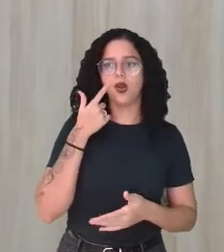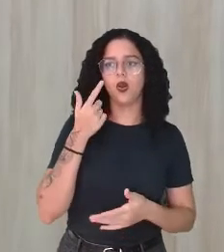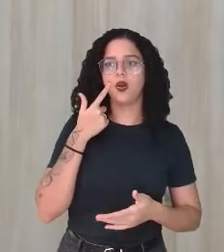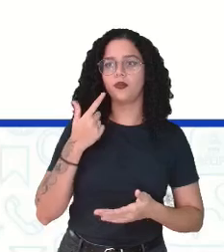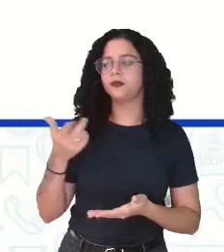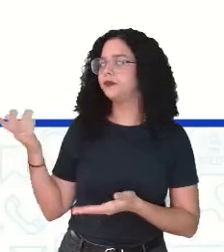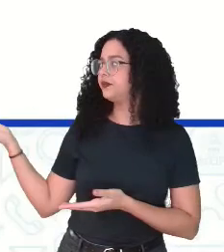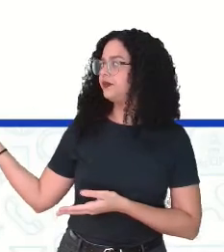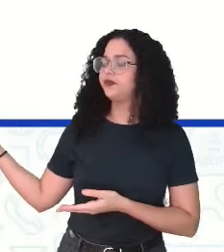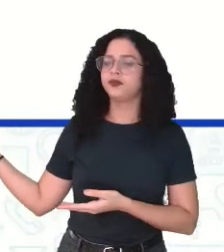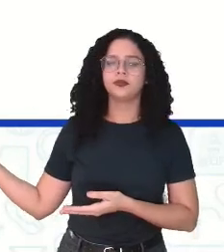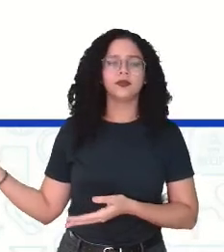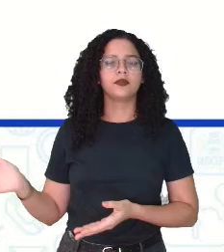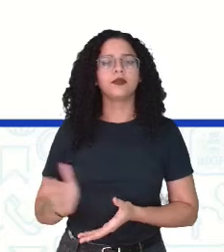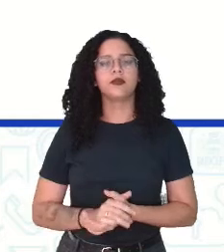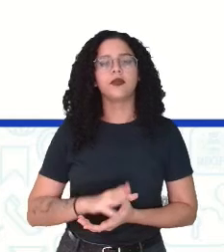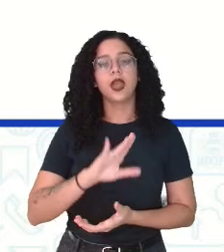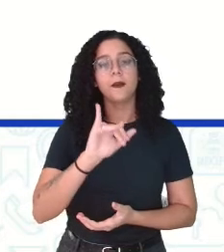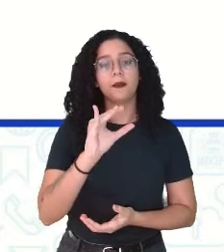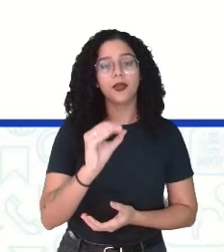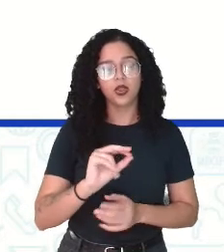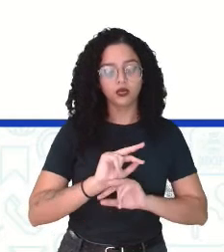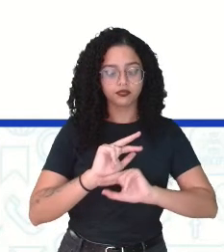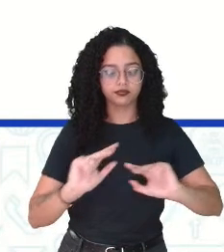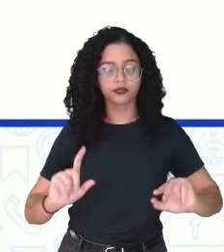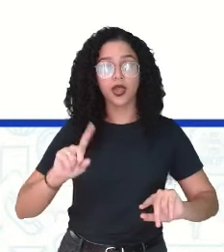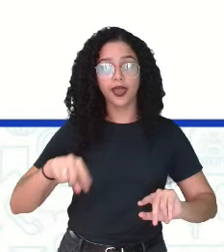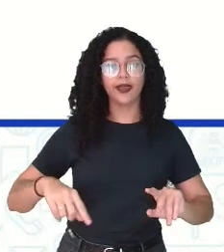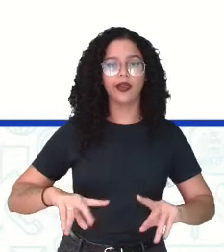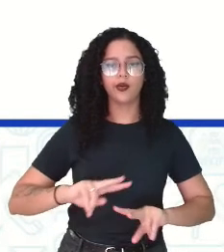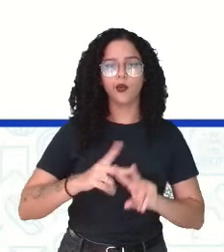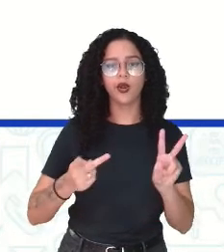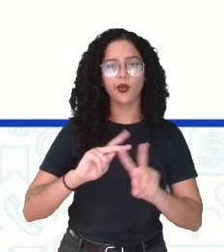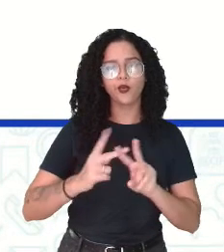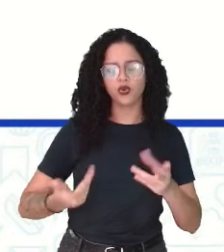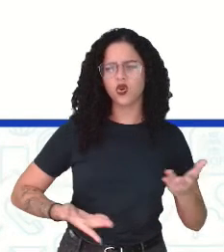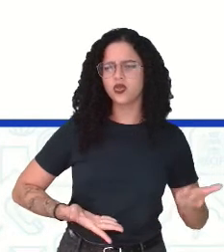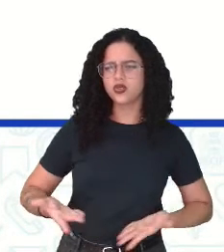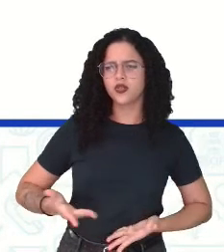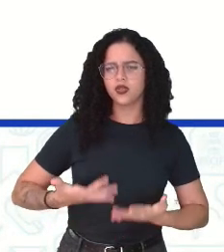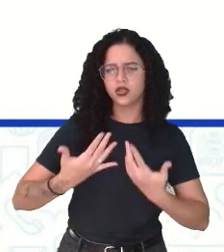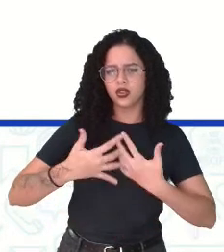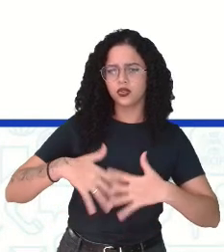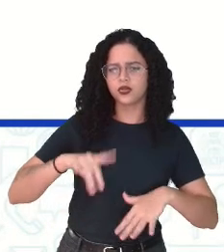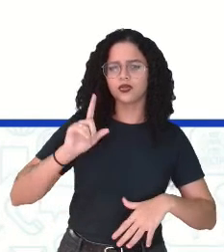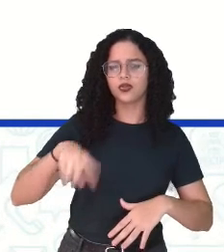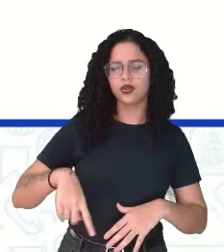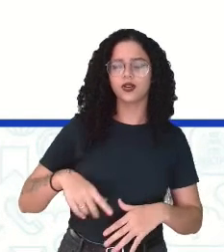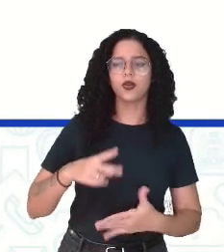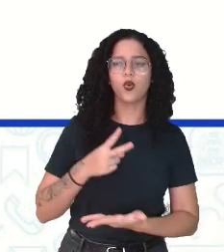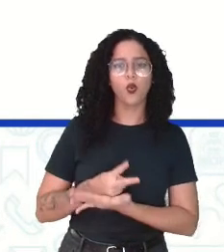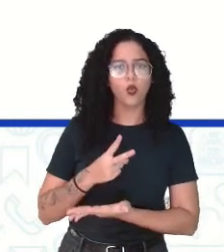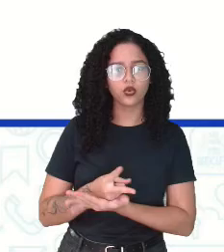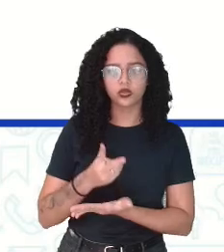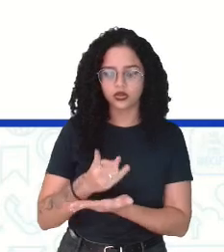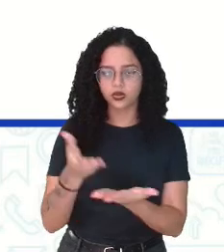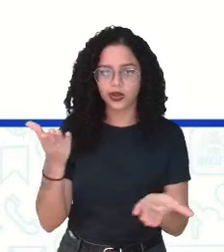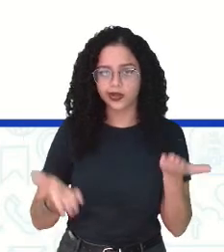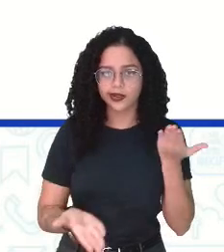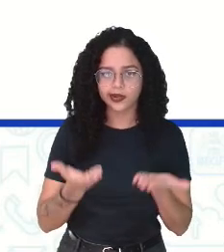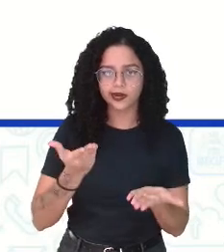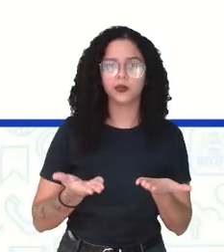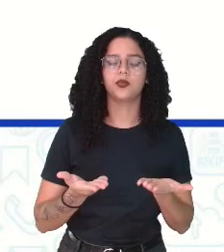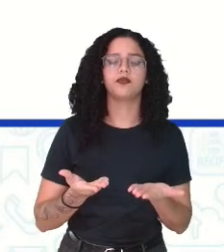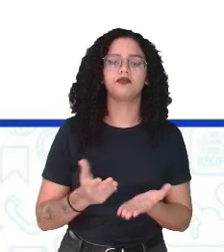ó, biodiversidade é o recurso. O serviço da natureza é manter isso em